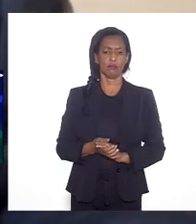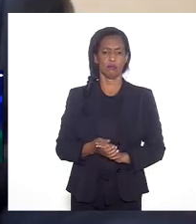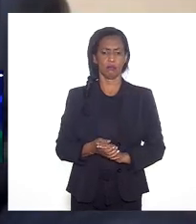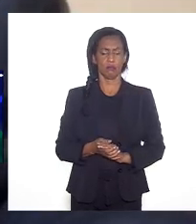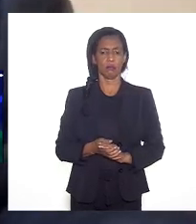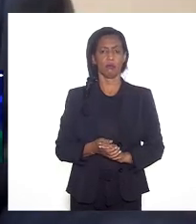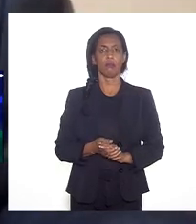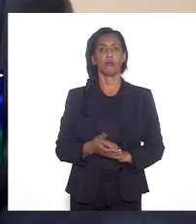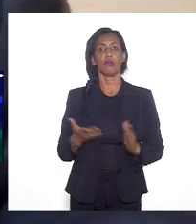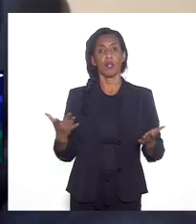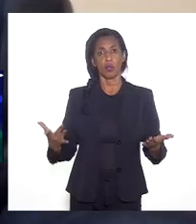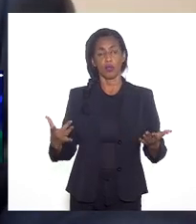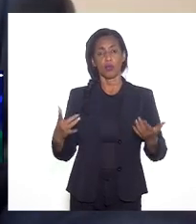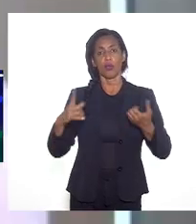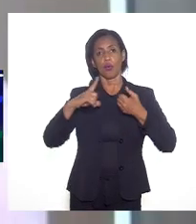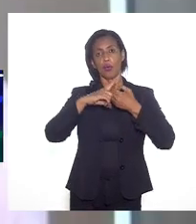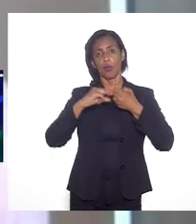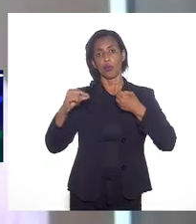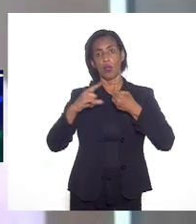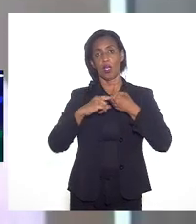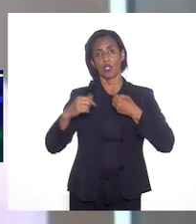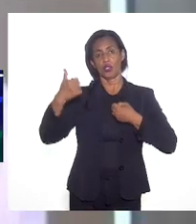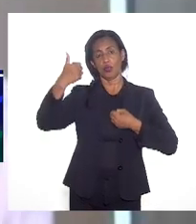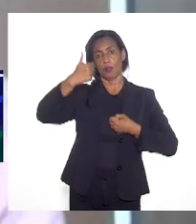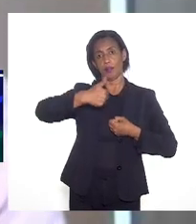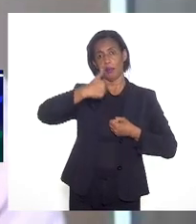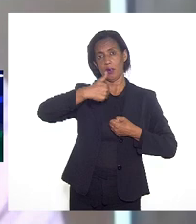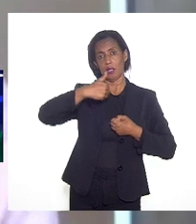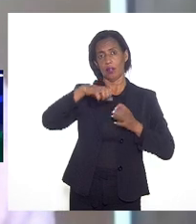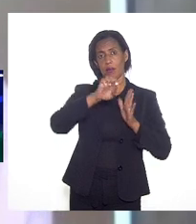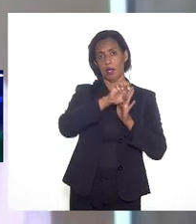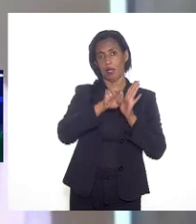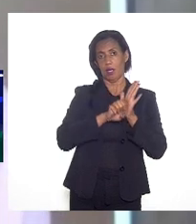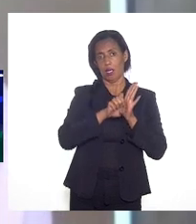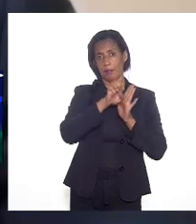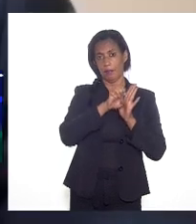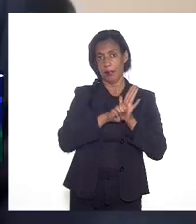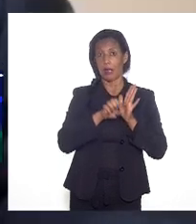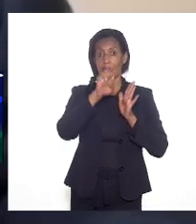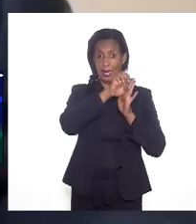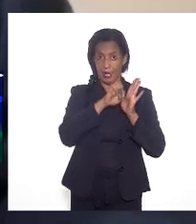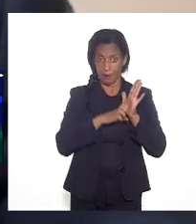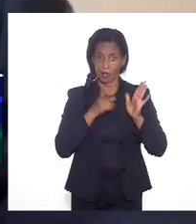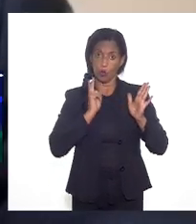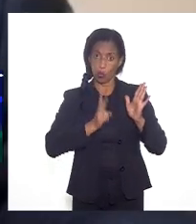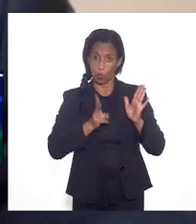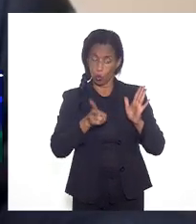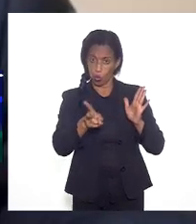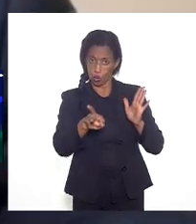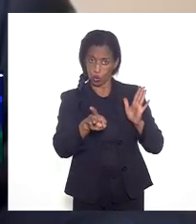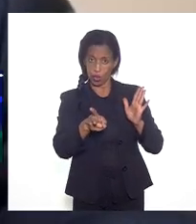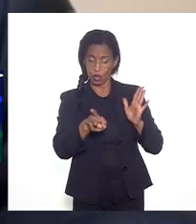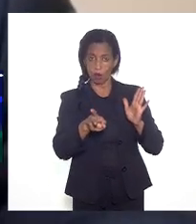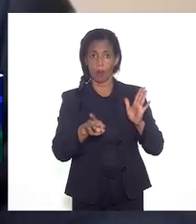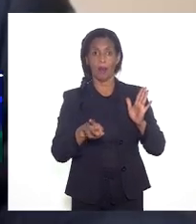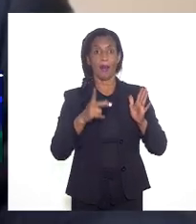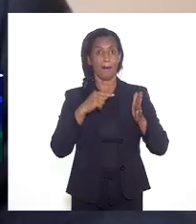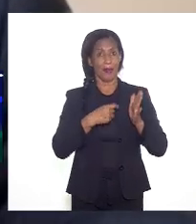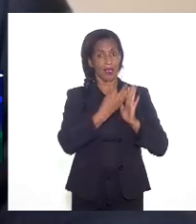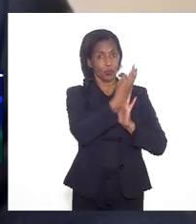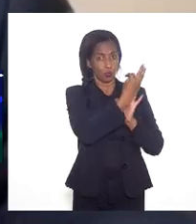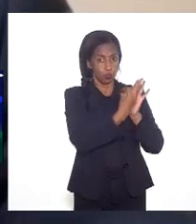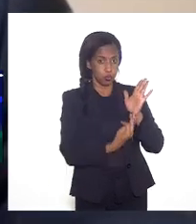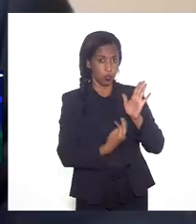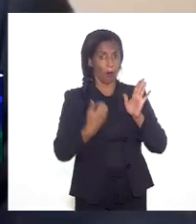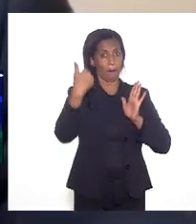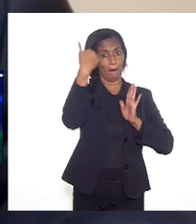no artigo 1º, deputada. No 1º, mas na ementa... Não, ele ficou na ementa por conta de uma subemenda, mas o teor do projeto, no